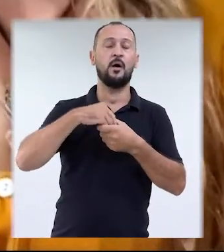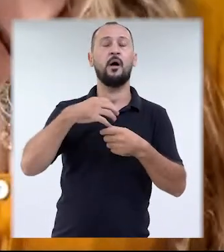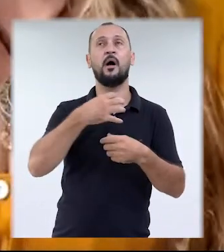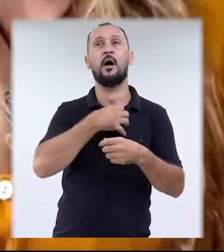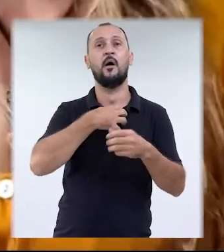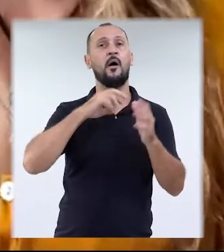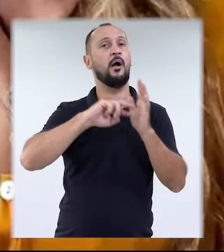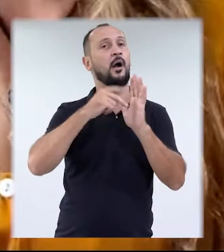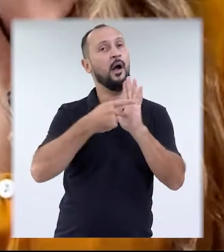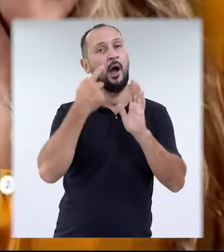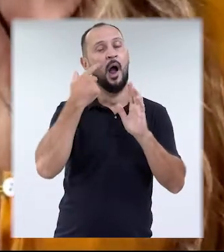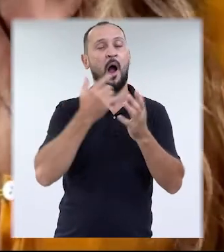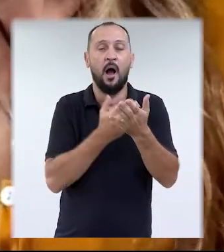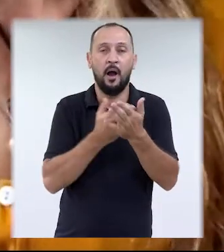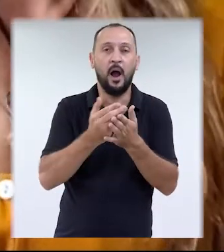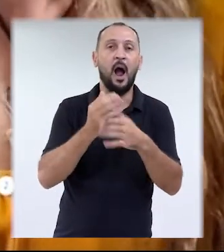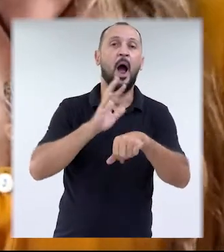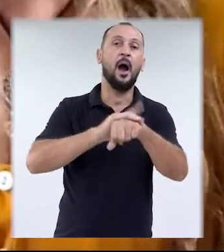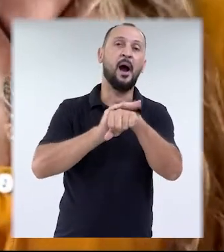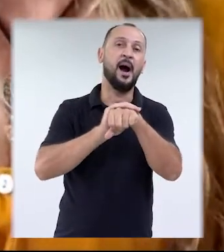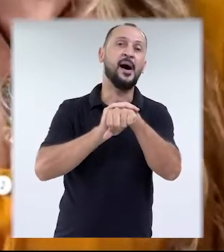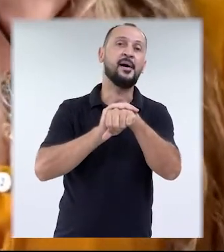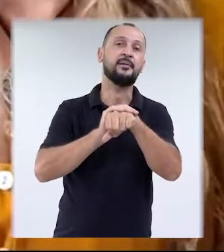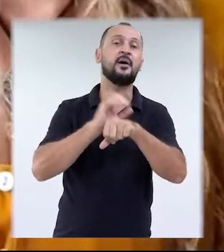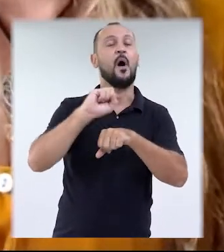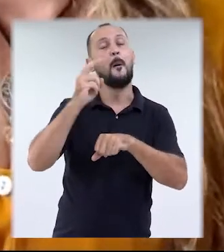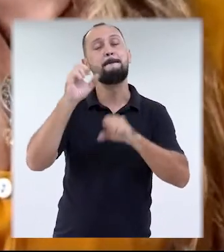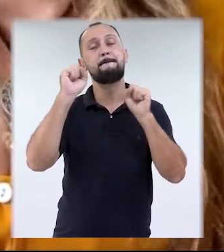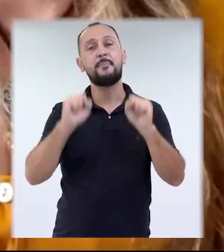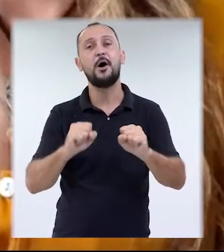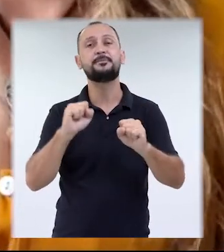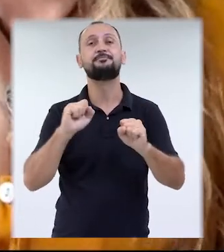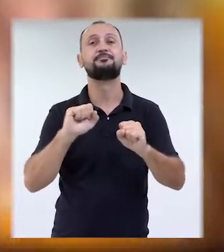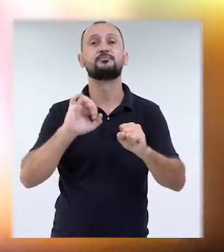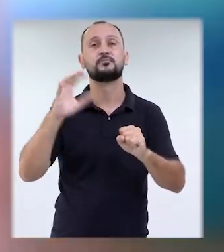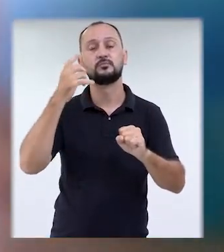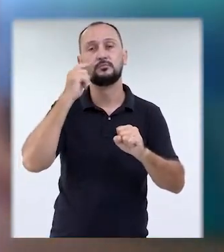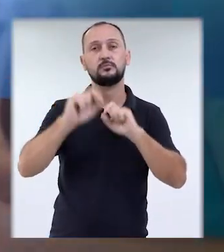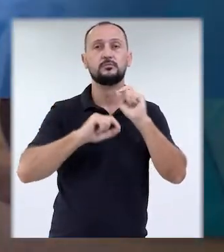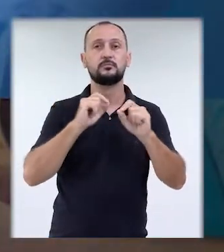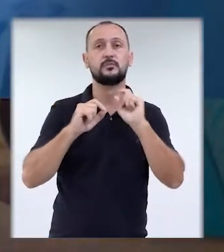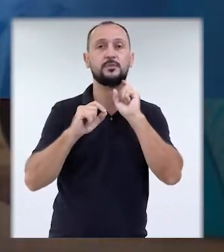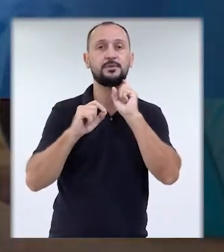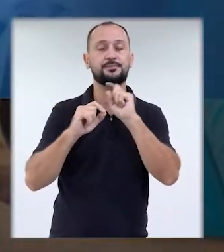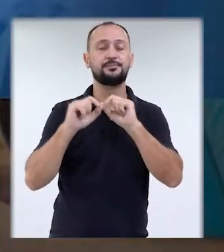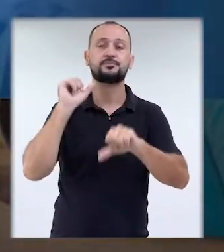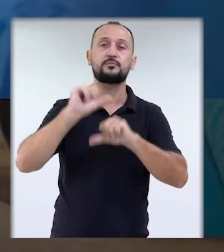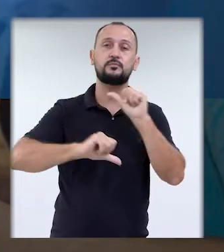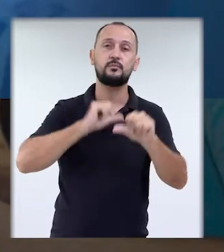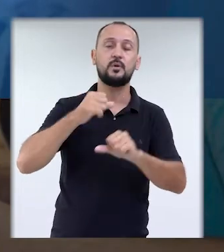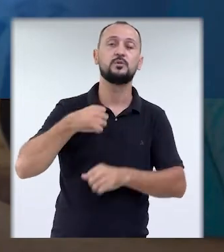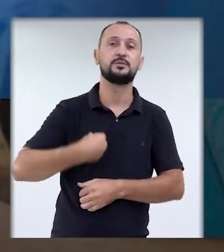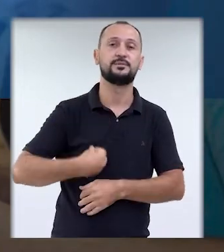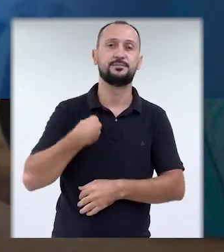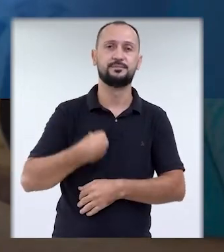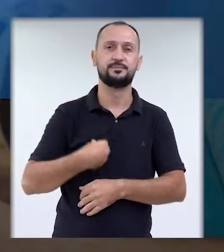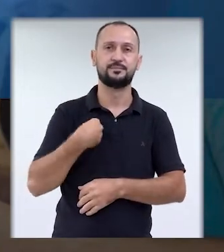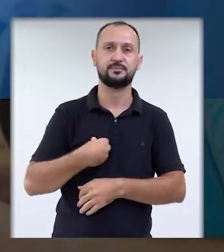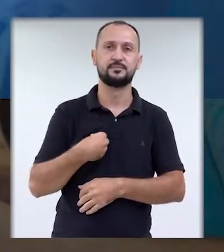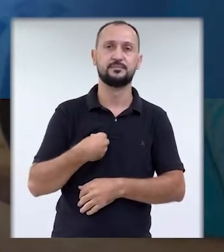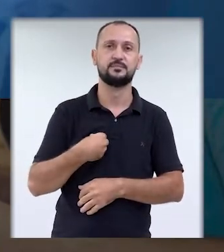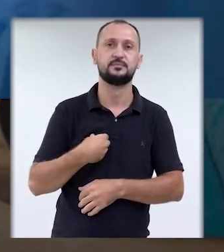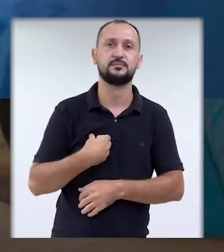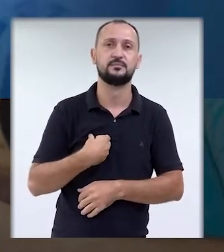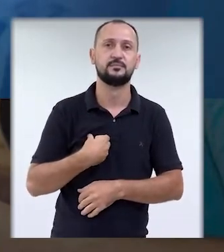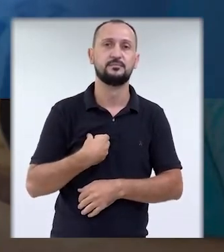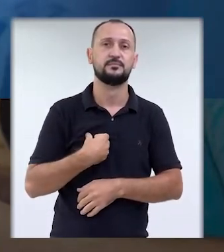no sentido de nos adoecer, ou elas podem nos levar a algo que transforme a nossa vida, né, que